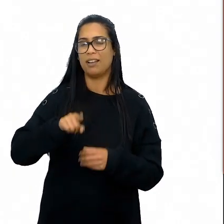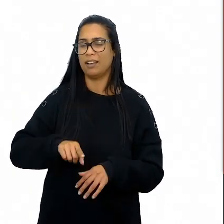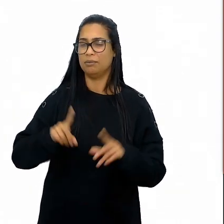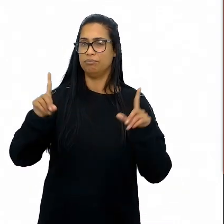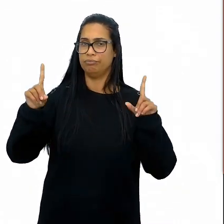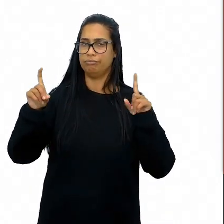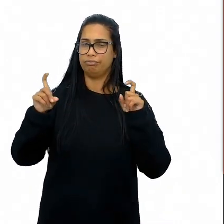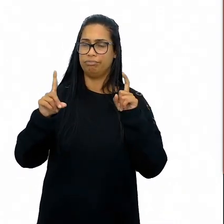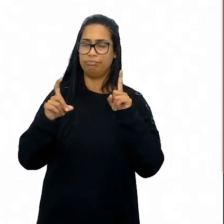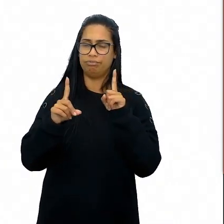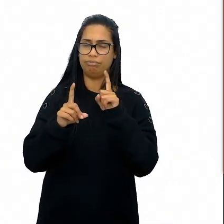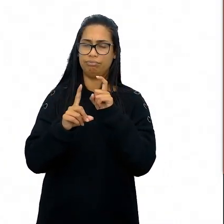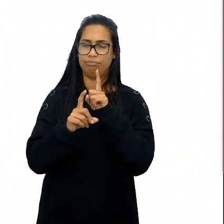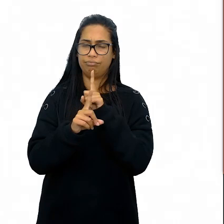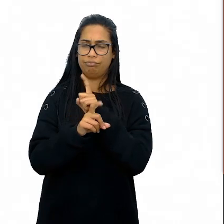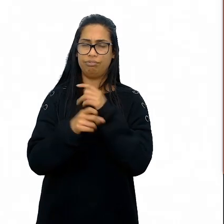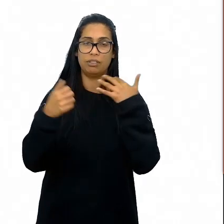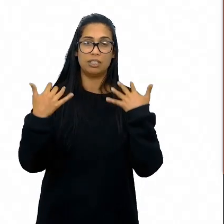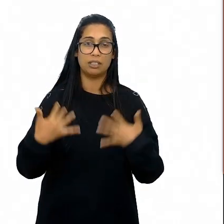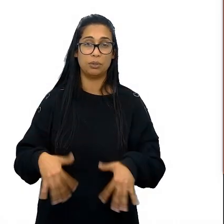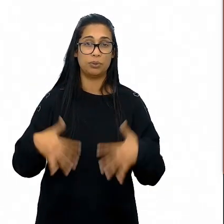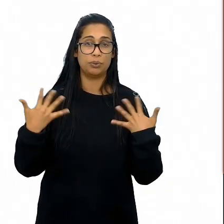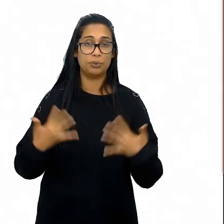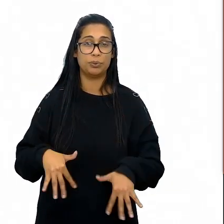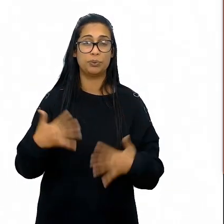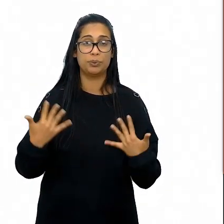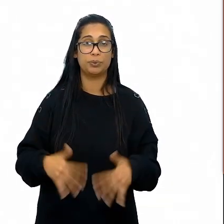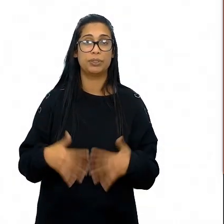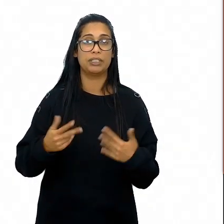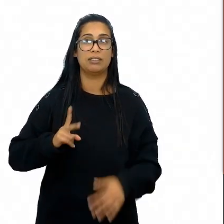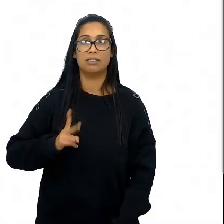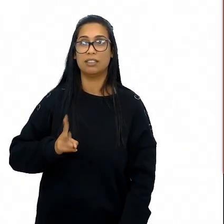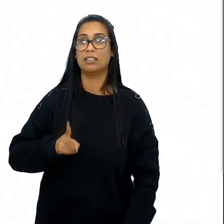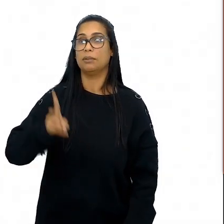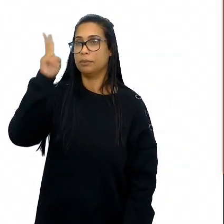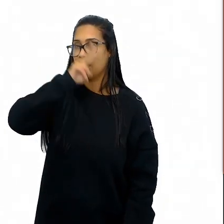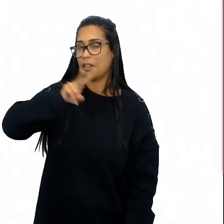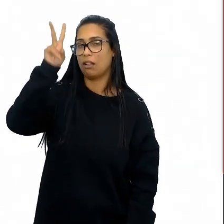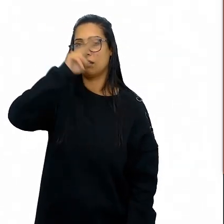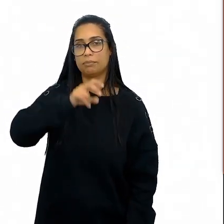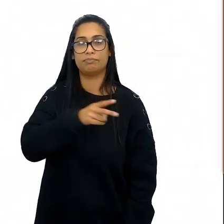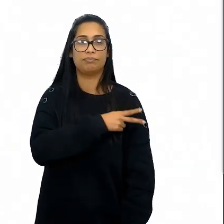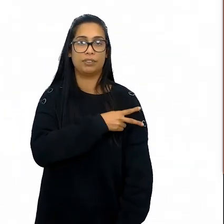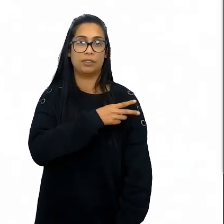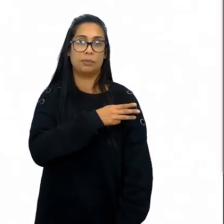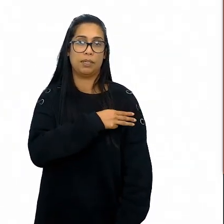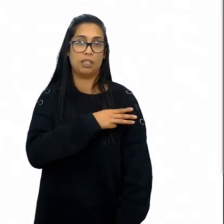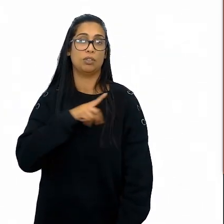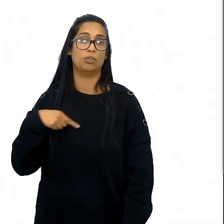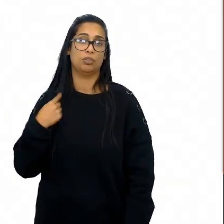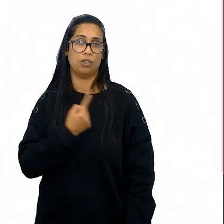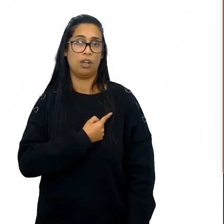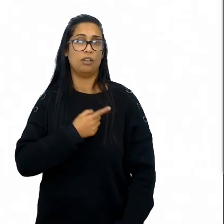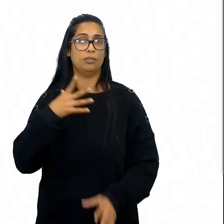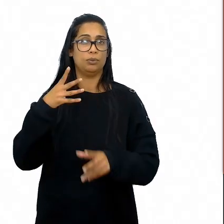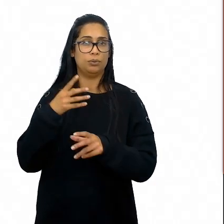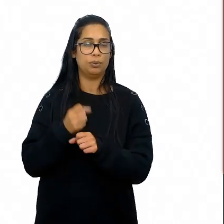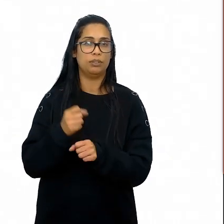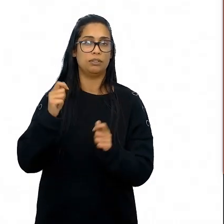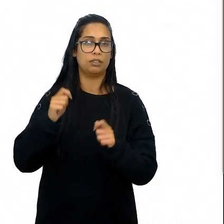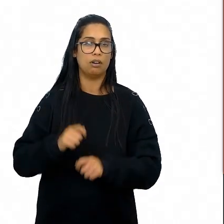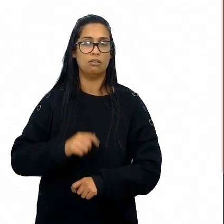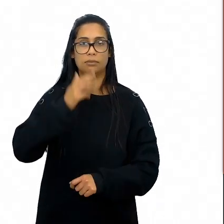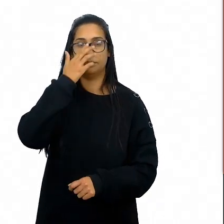ser algo que a gente precisa estar revisitando a todo momento então na 2ª série do Ensino Médio Mas teremos é uma grande chance de fazer isso